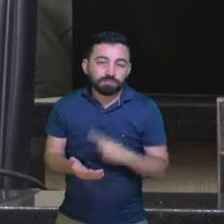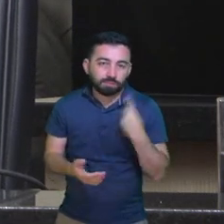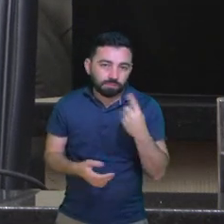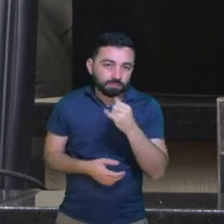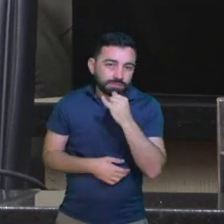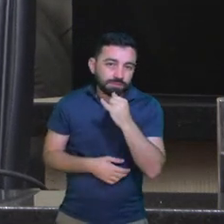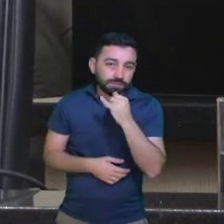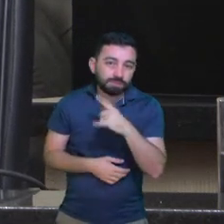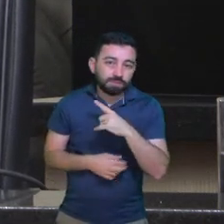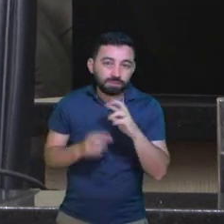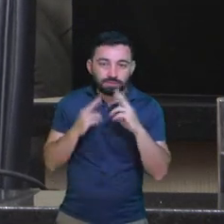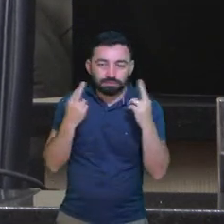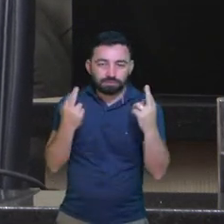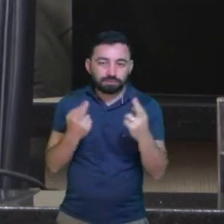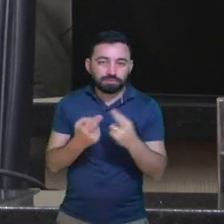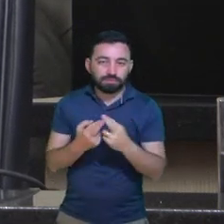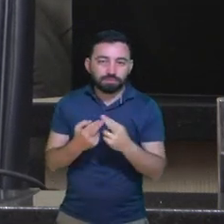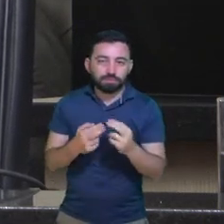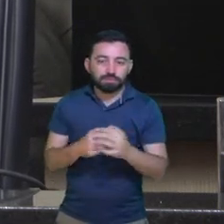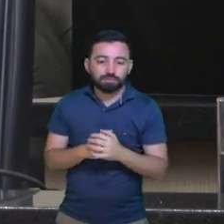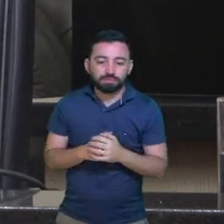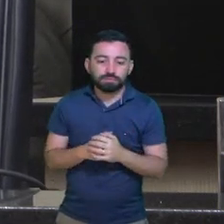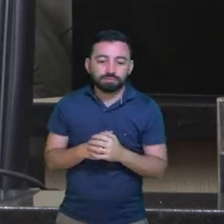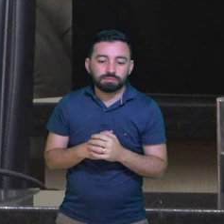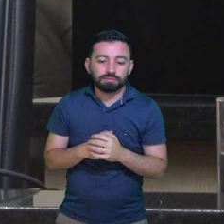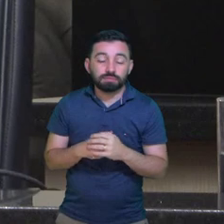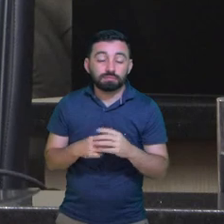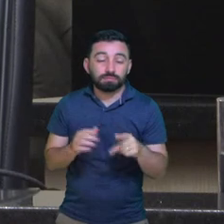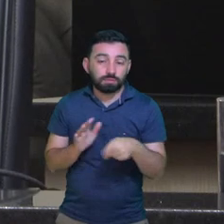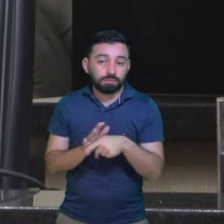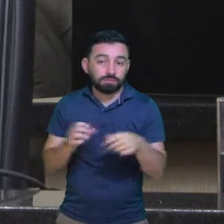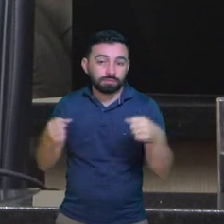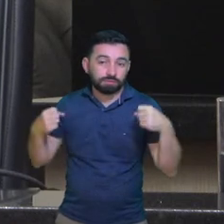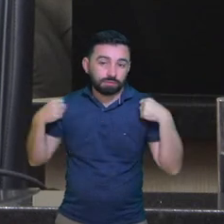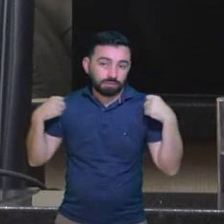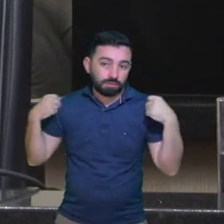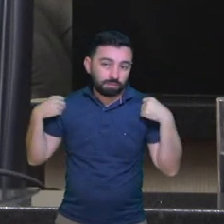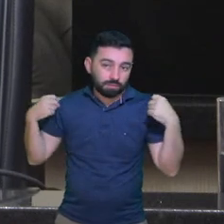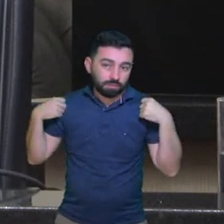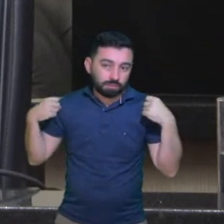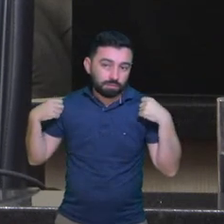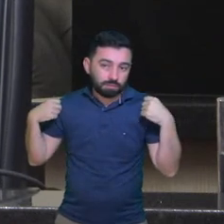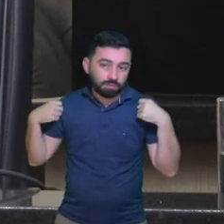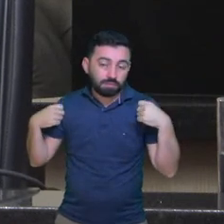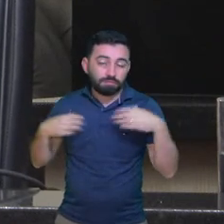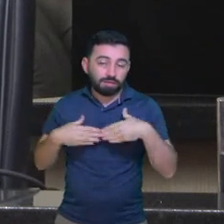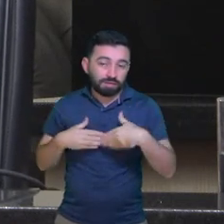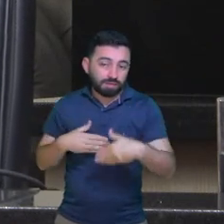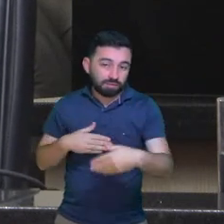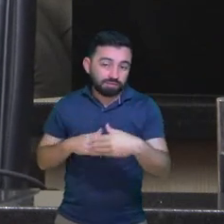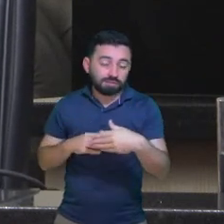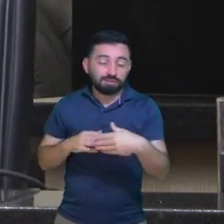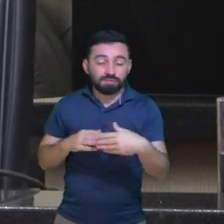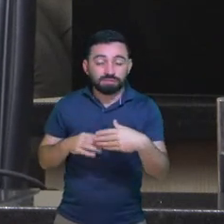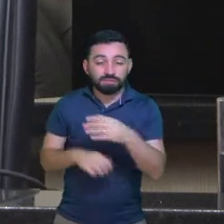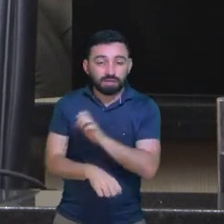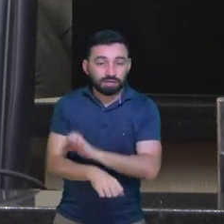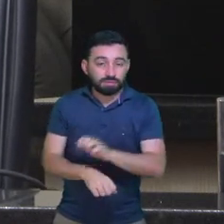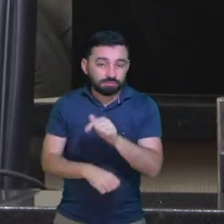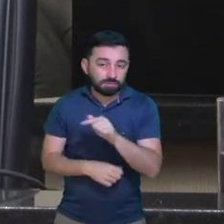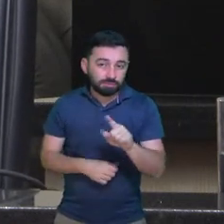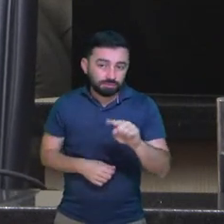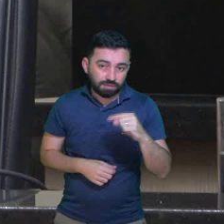temos uma reunião com os gestores de Chapecó para tratar dos estágios na semana que vem porque né a